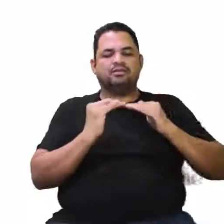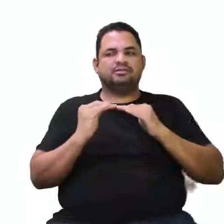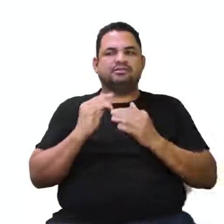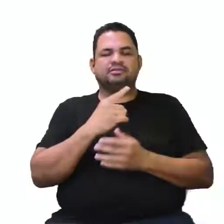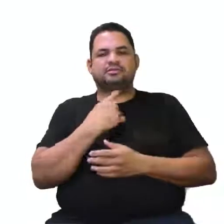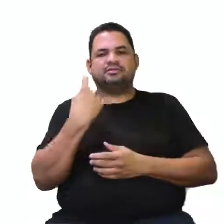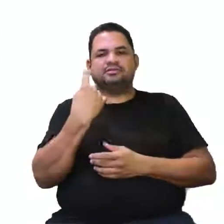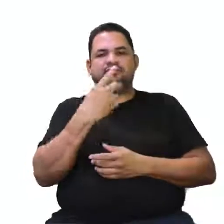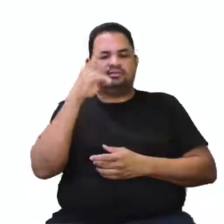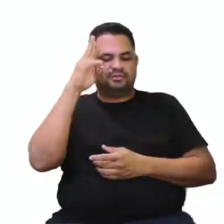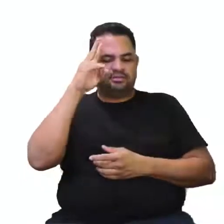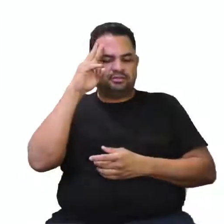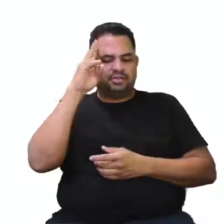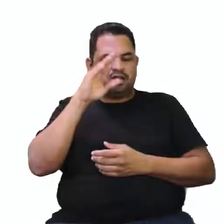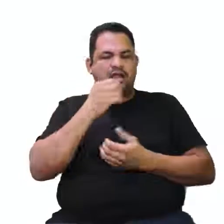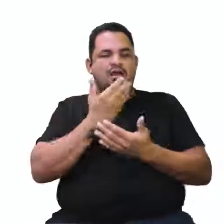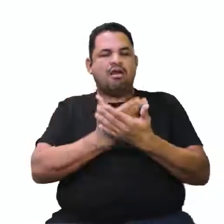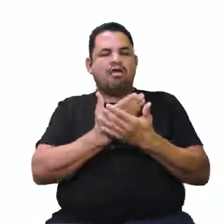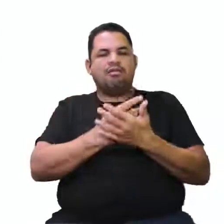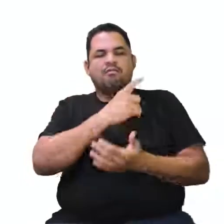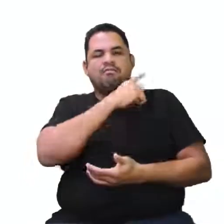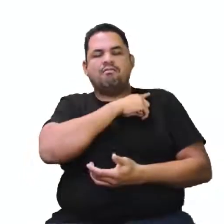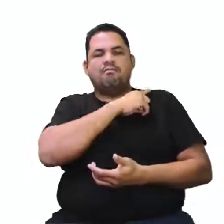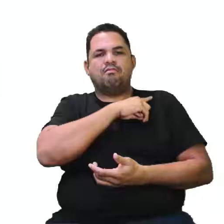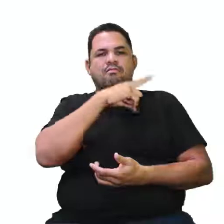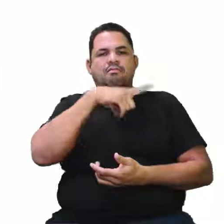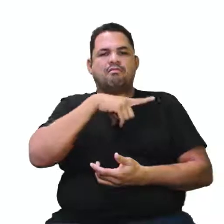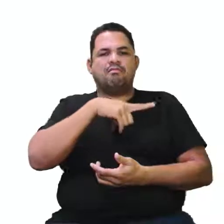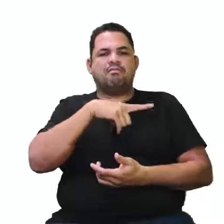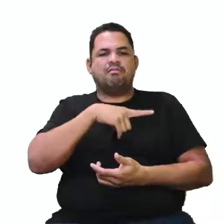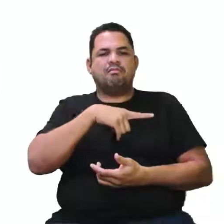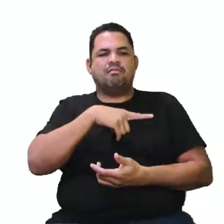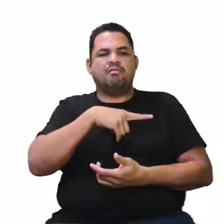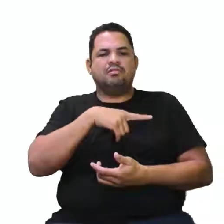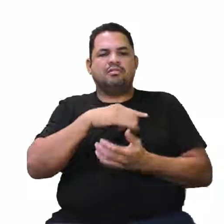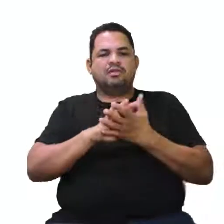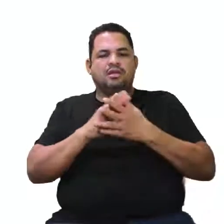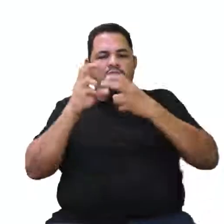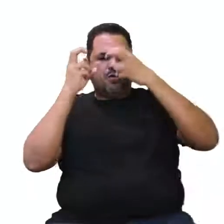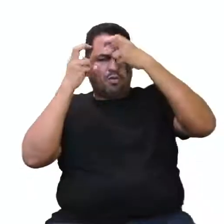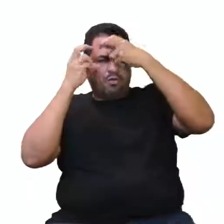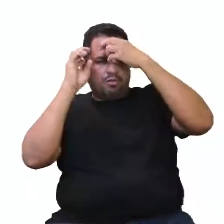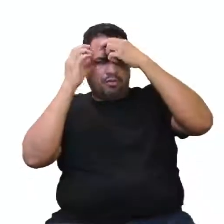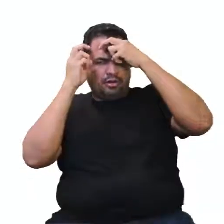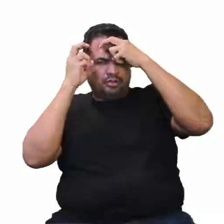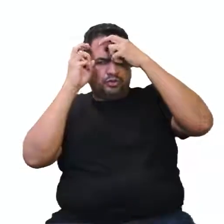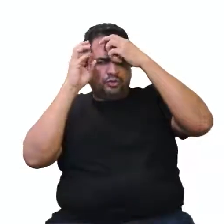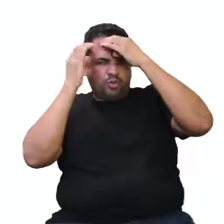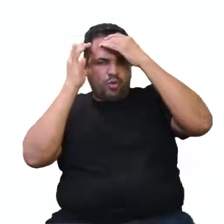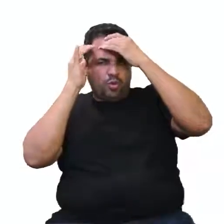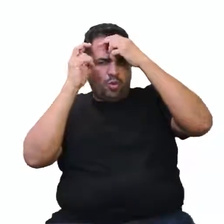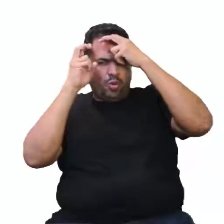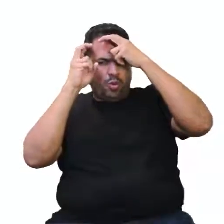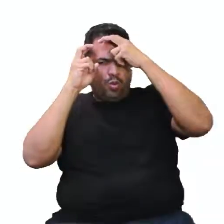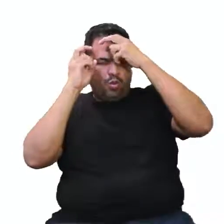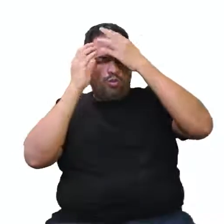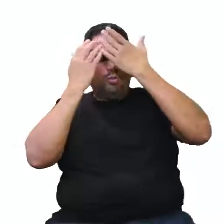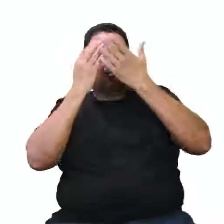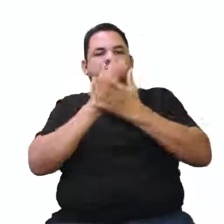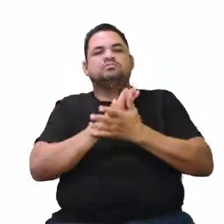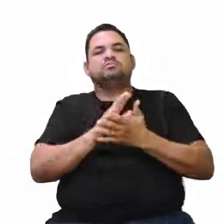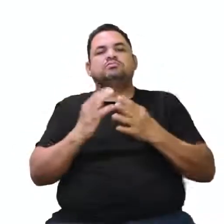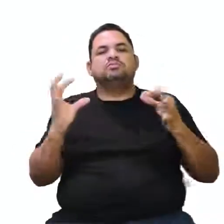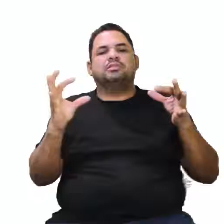lembrar, professora, da aula do primeiro ano, tem aí os transtornos associados, né? Isso. Então, o homem